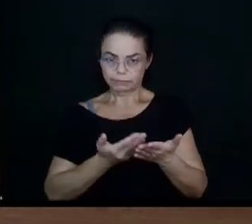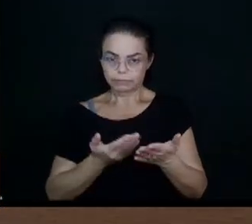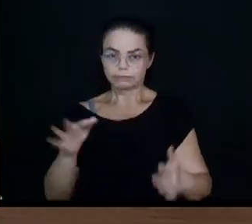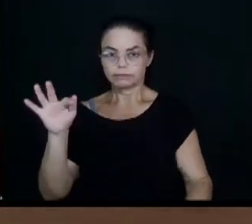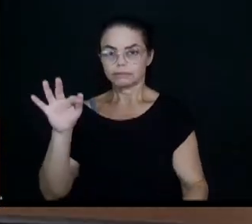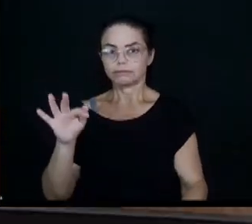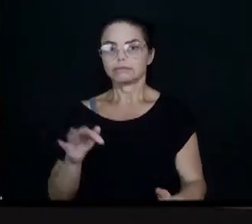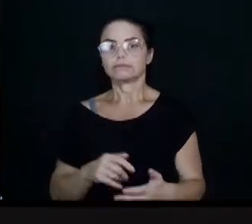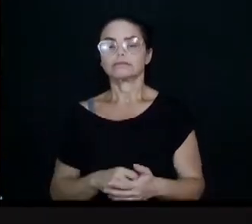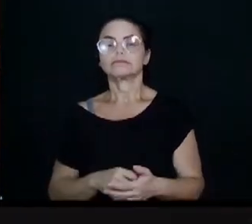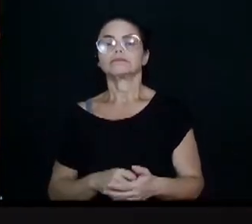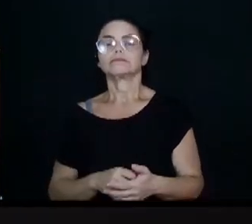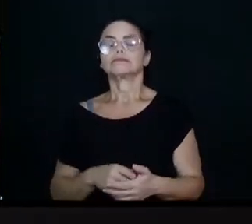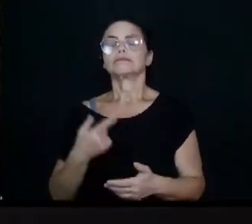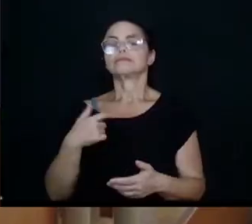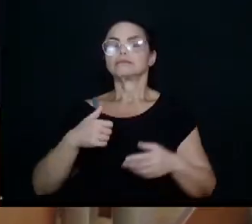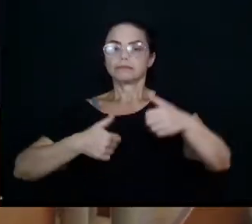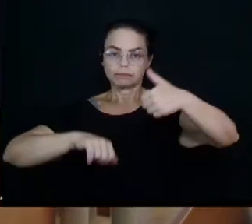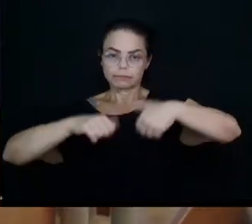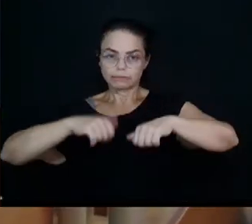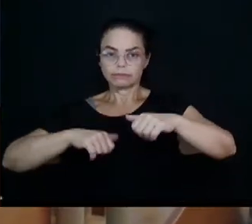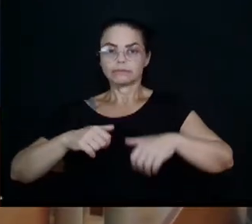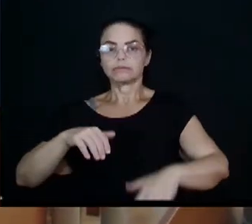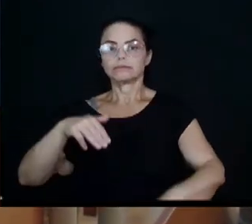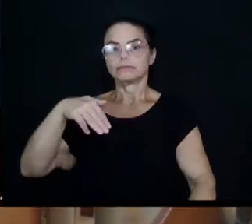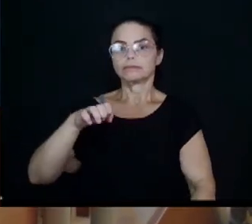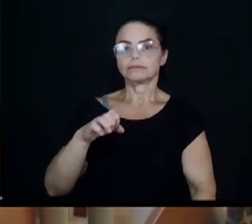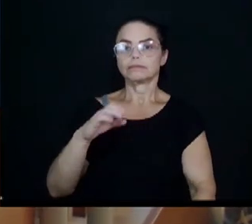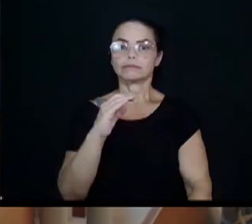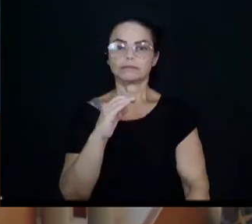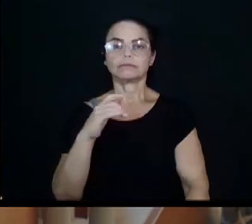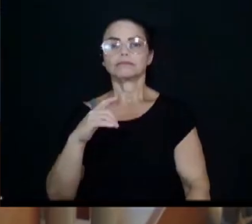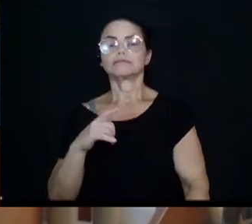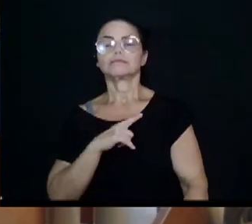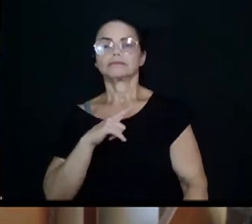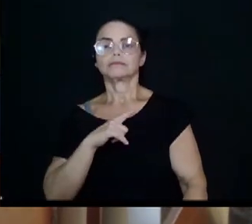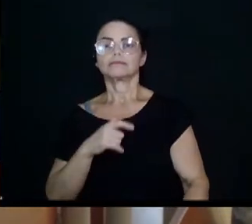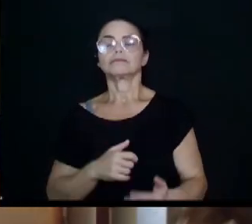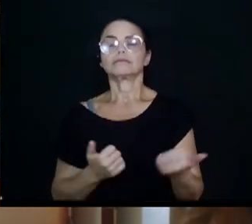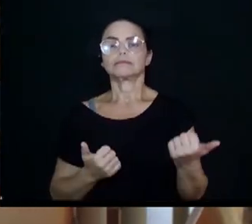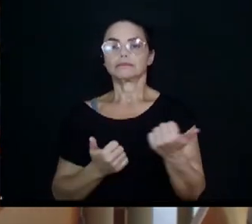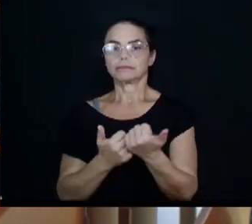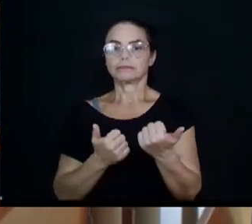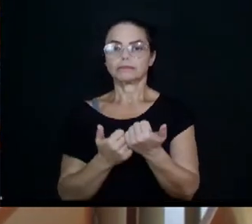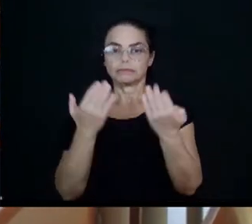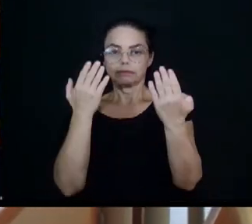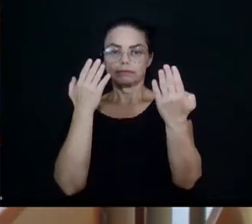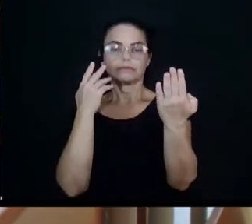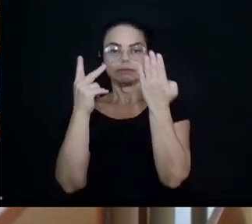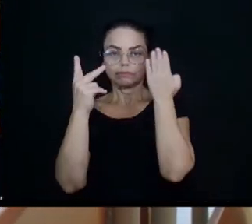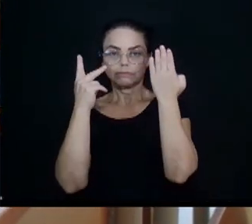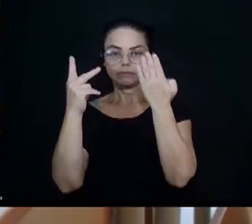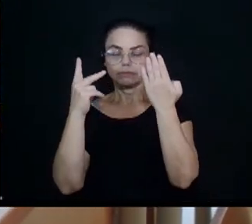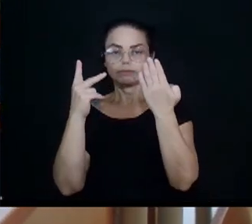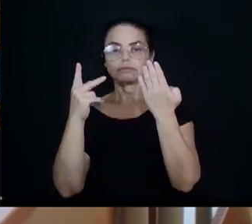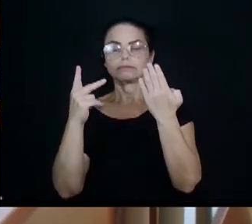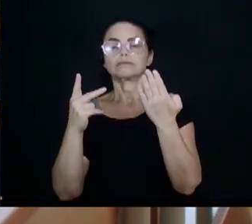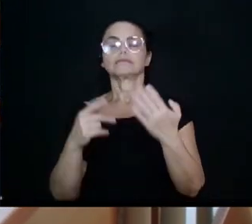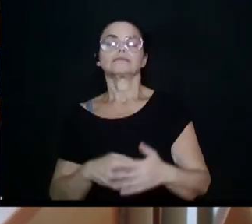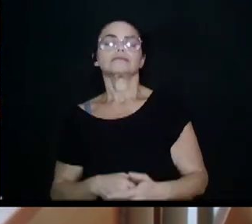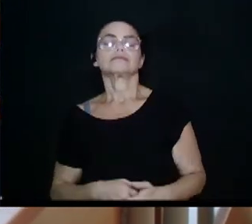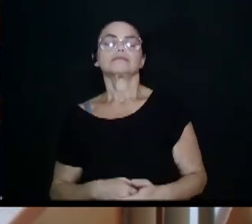instrumento de avaliação do MEC, elas precisam ter um núcleo de apoio psicopedagógico. Então, nesse núcleo de